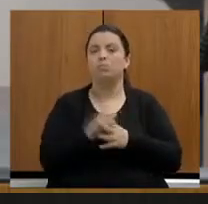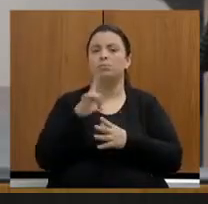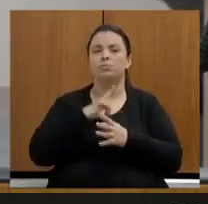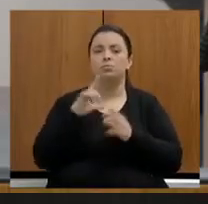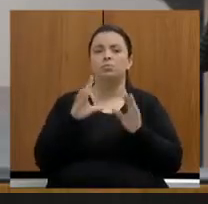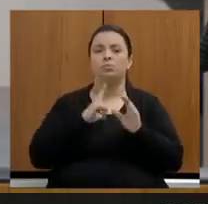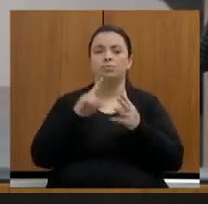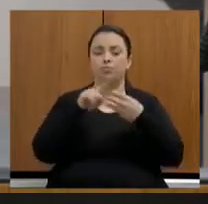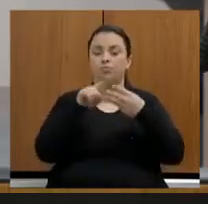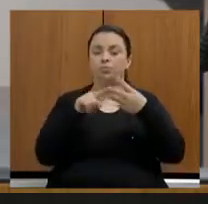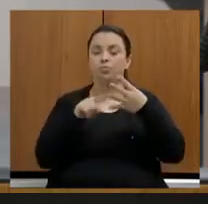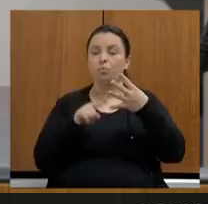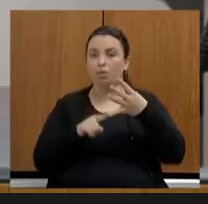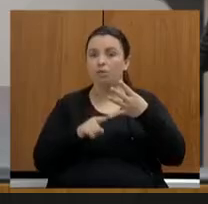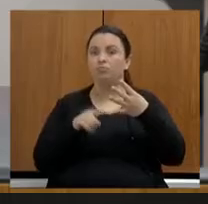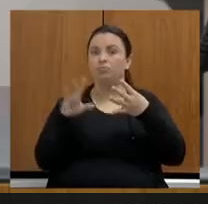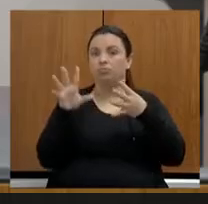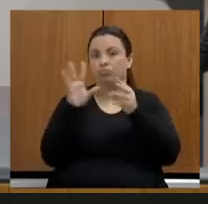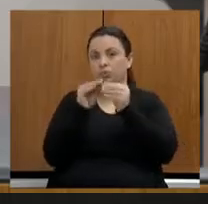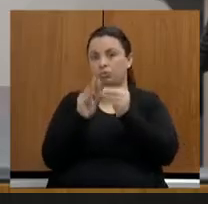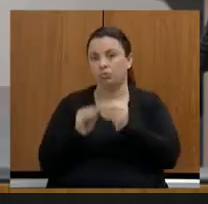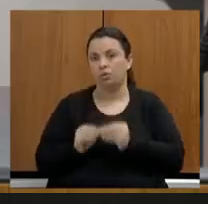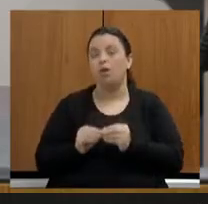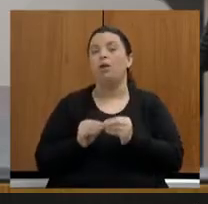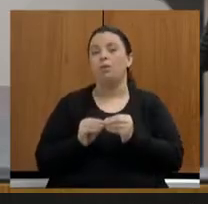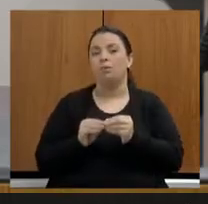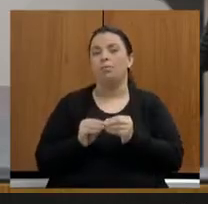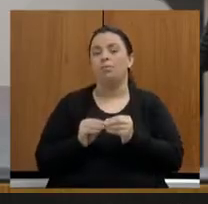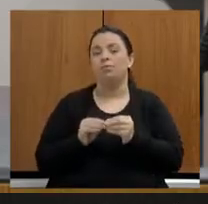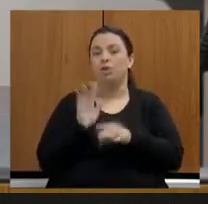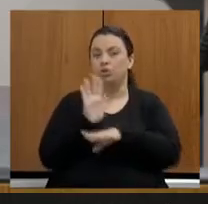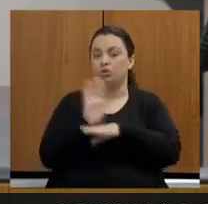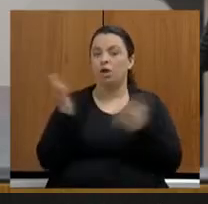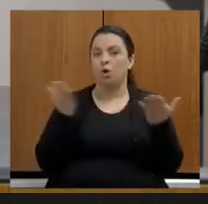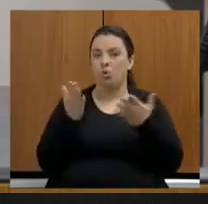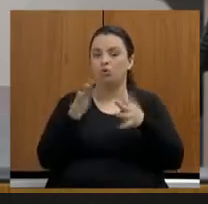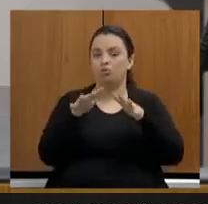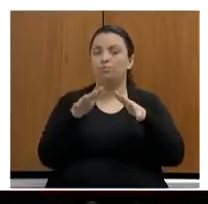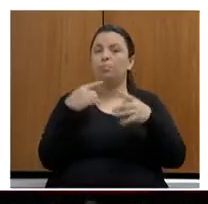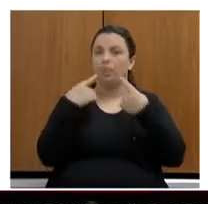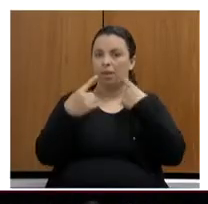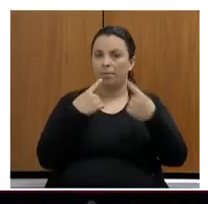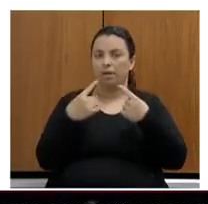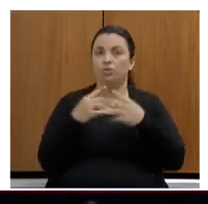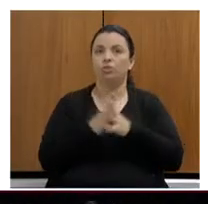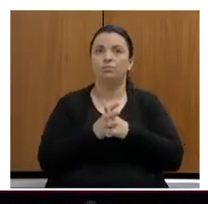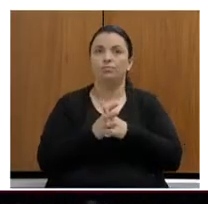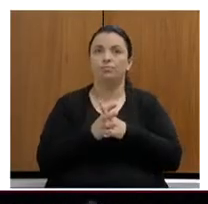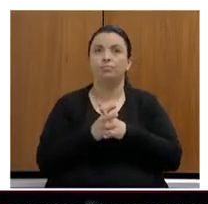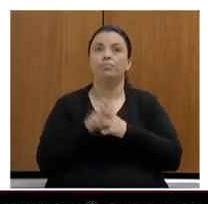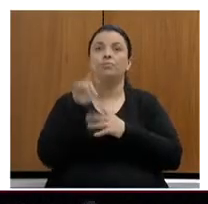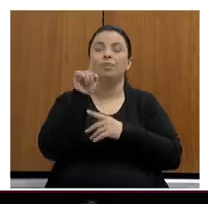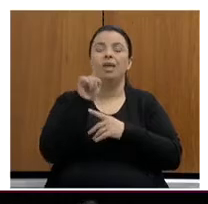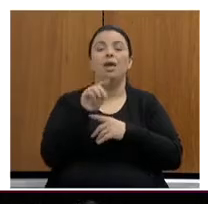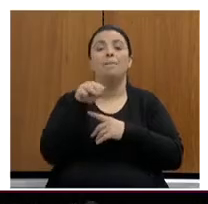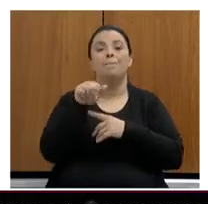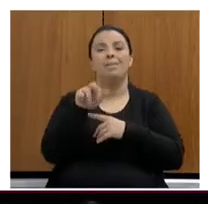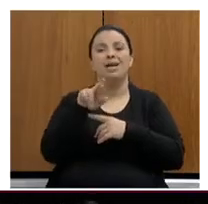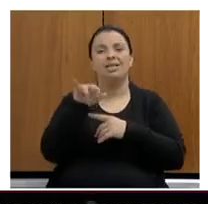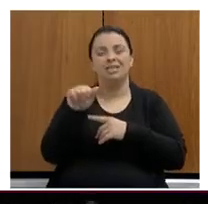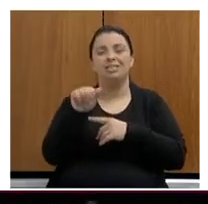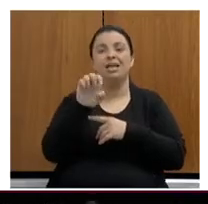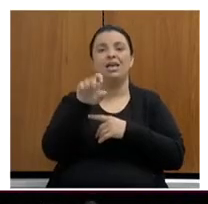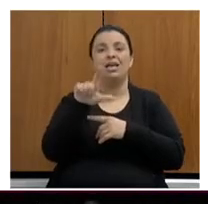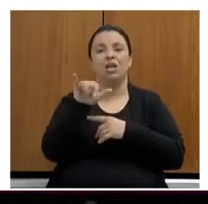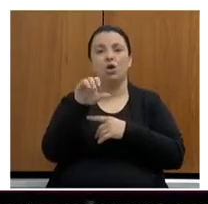é para contribuir nos nossos debates pode ir para a senhora Mariza Heliodoro que a